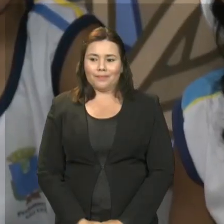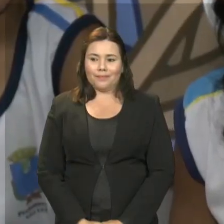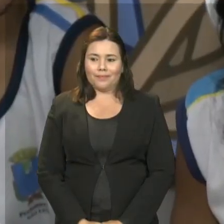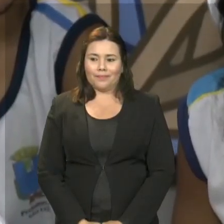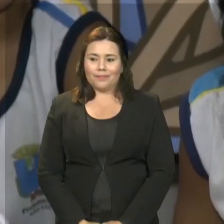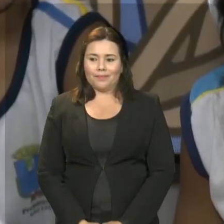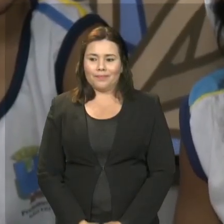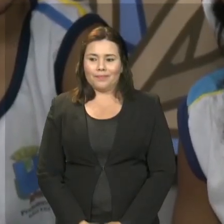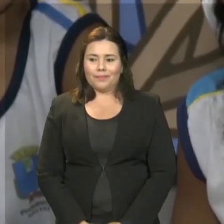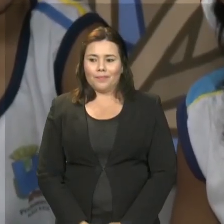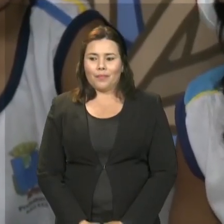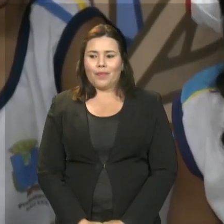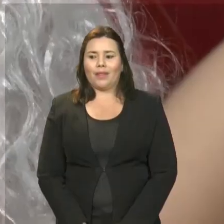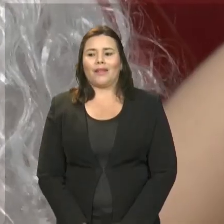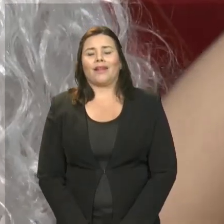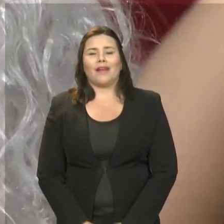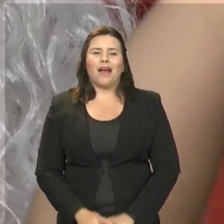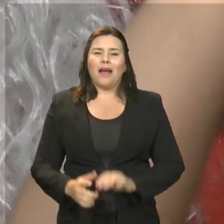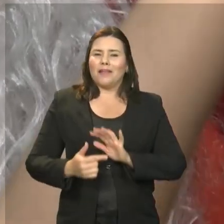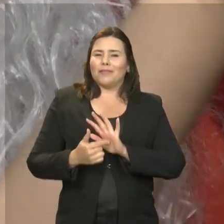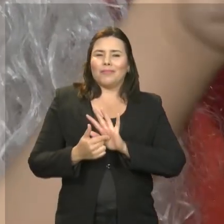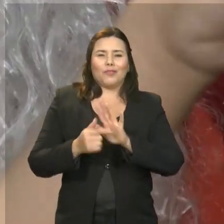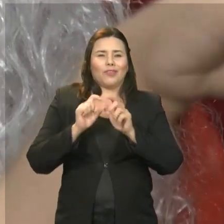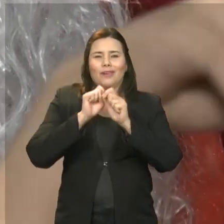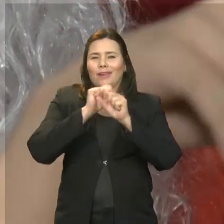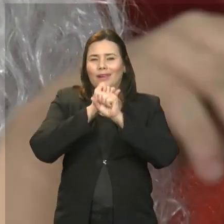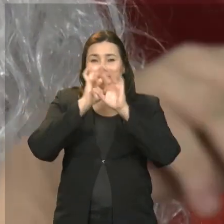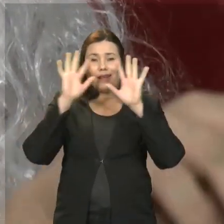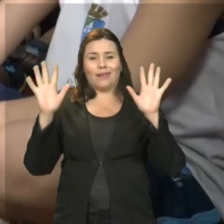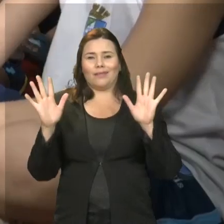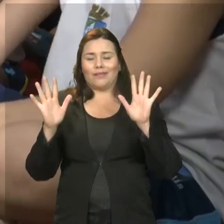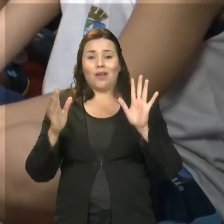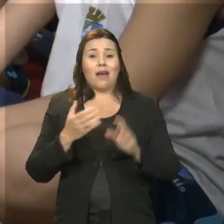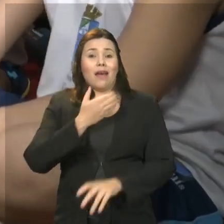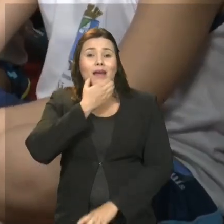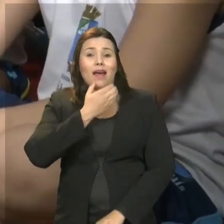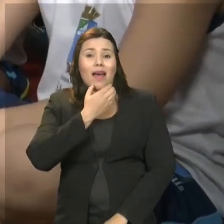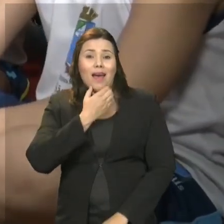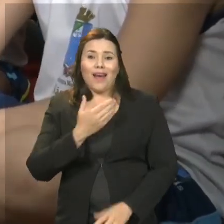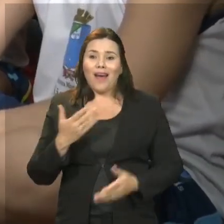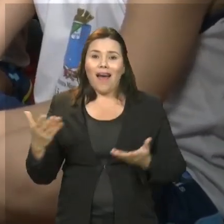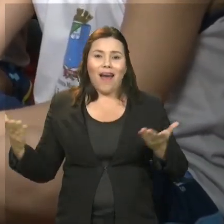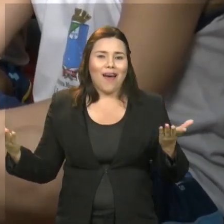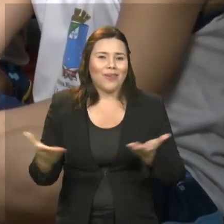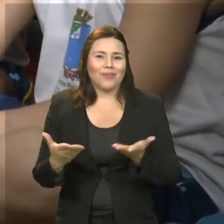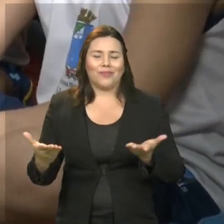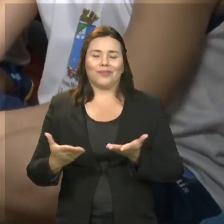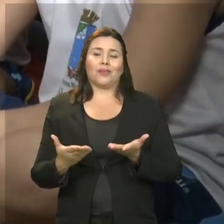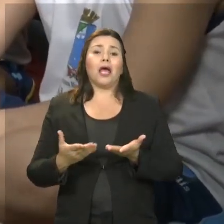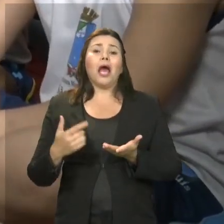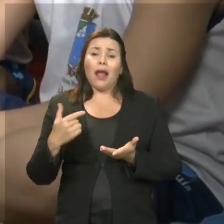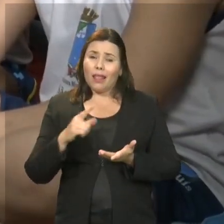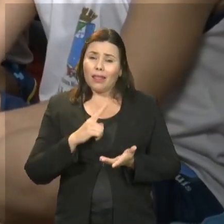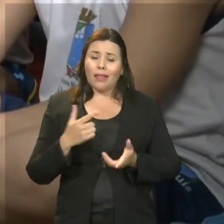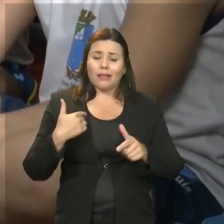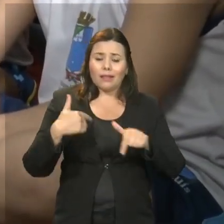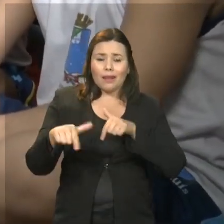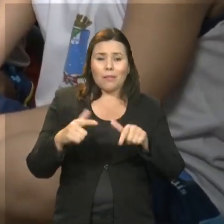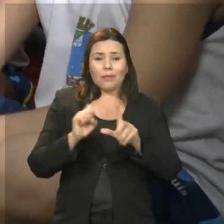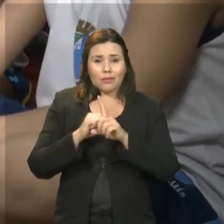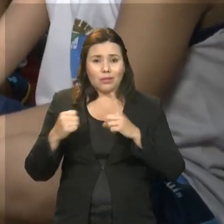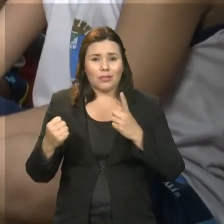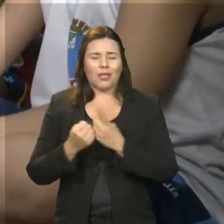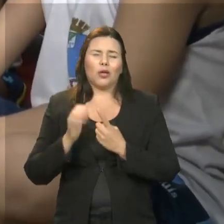Não dá mais para disfarçar. O Natal chegou, e com ele, uma ação social que há mais de 30